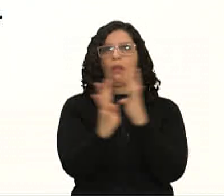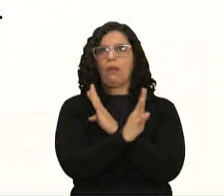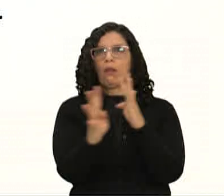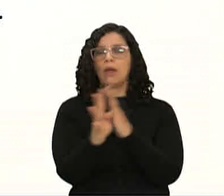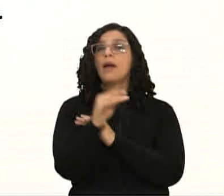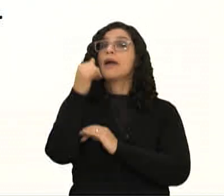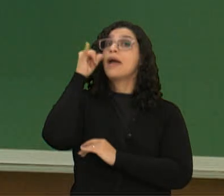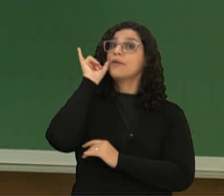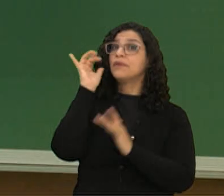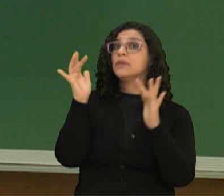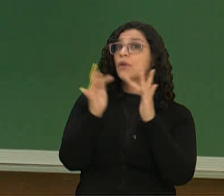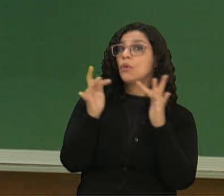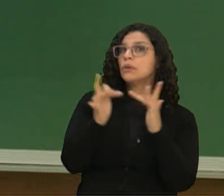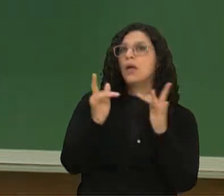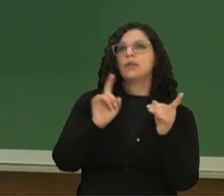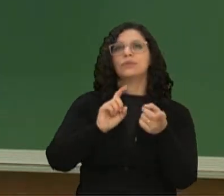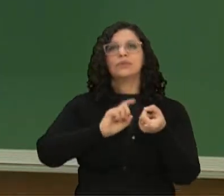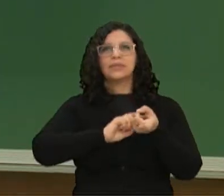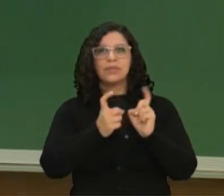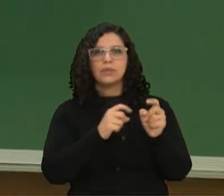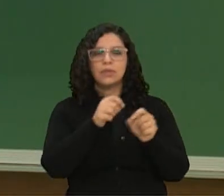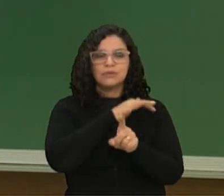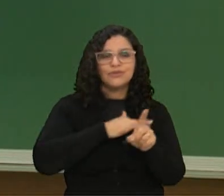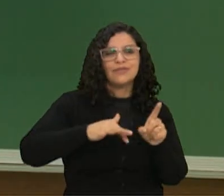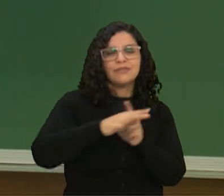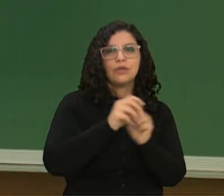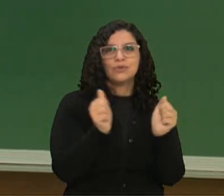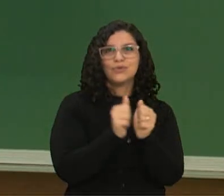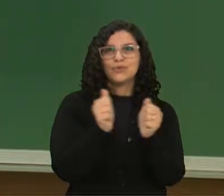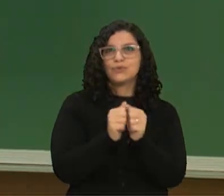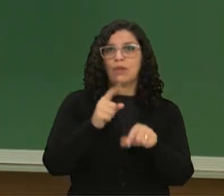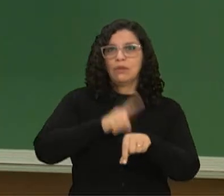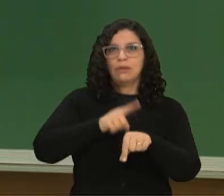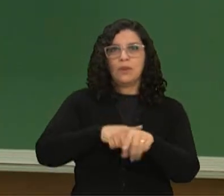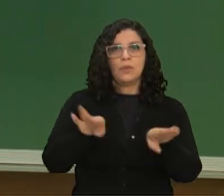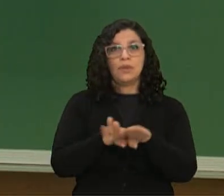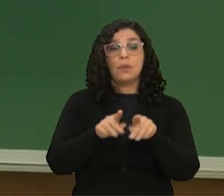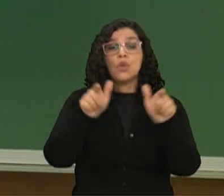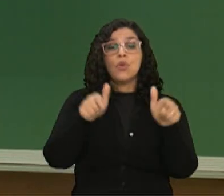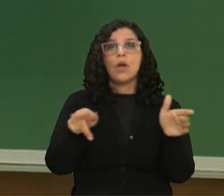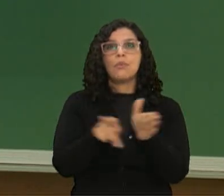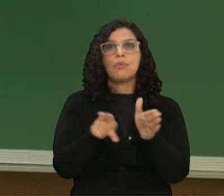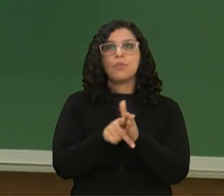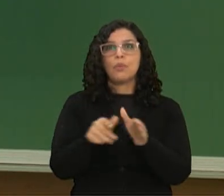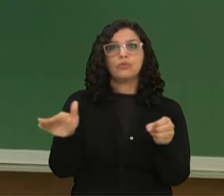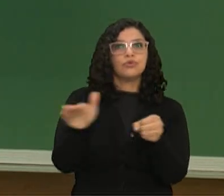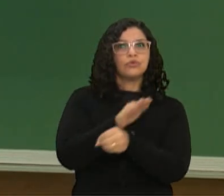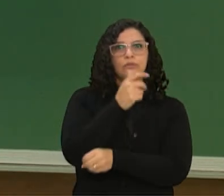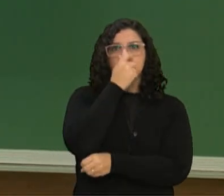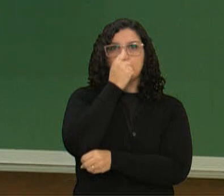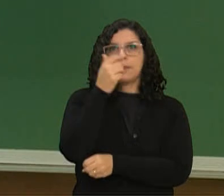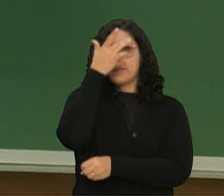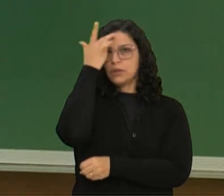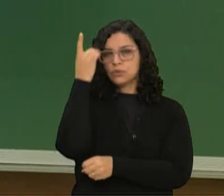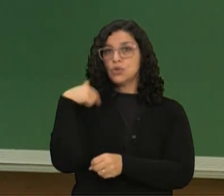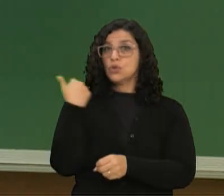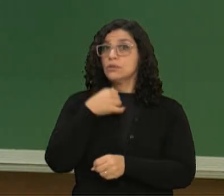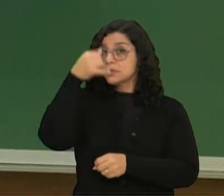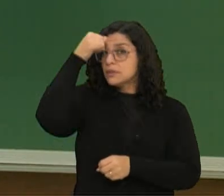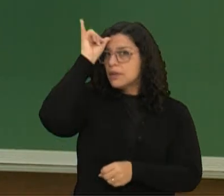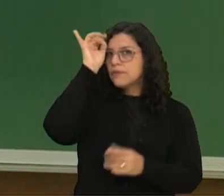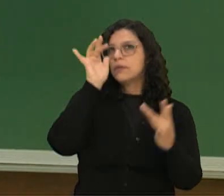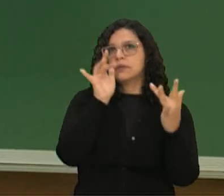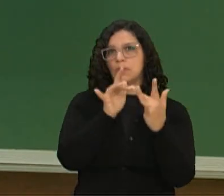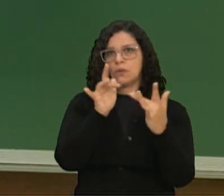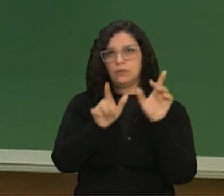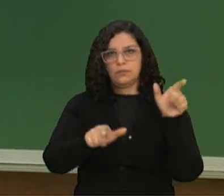as reuniões sociais e ficar muito tempo em lugares lotados. Na verdade, nós temos que evitar